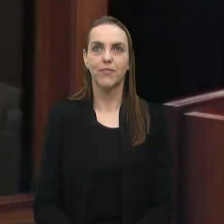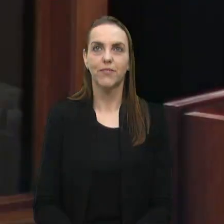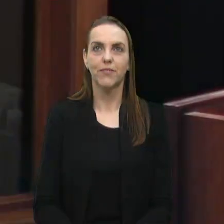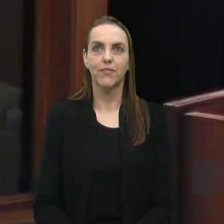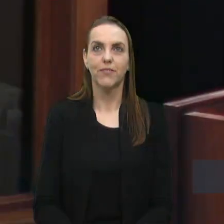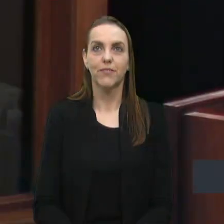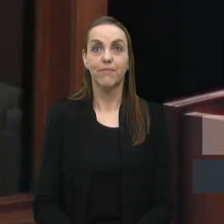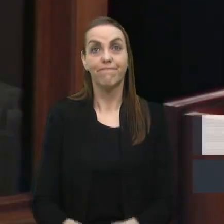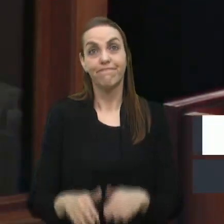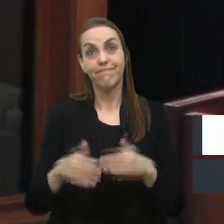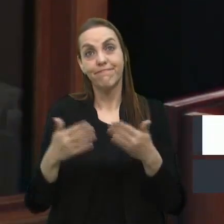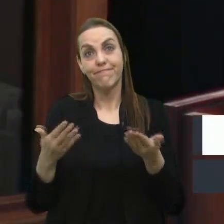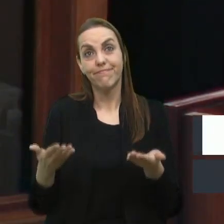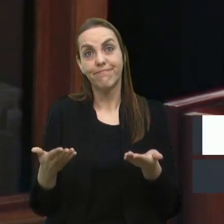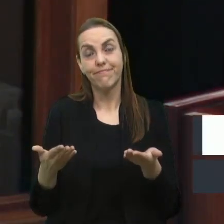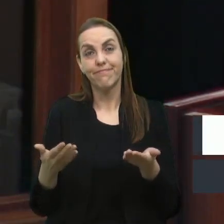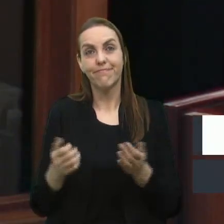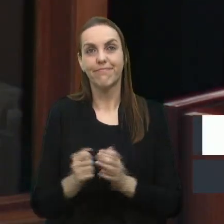Pessoal,